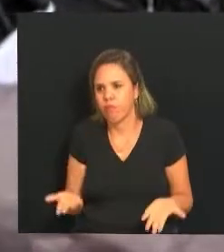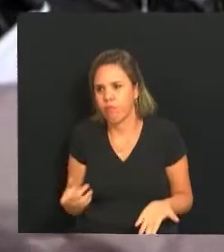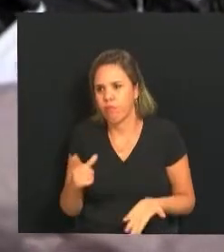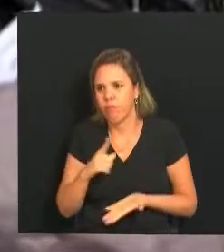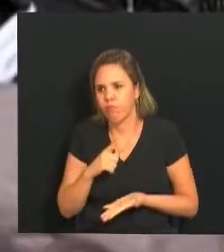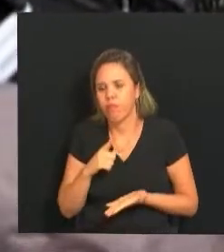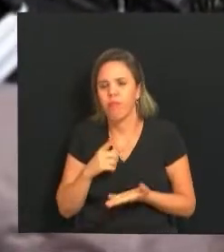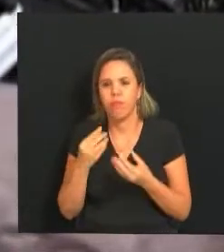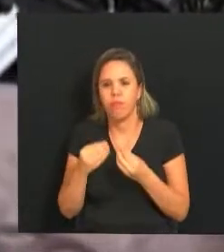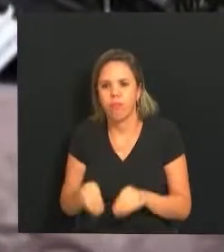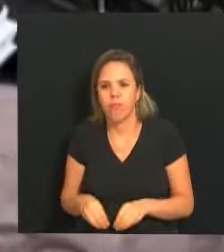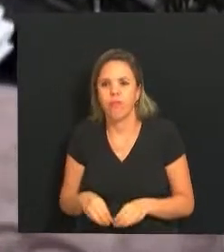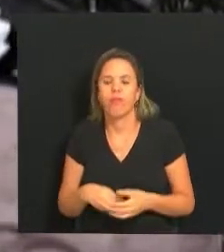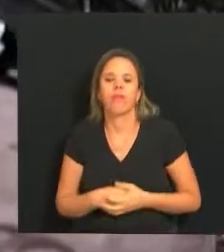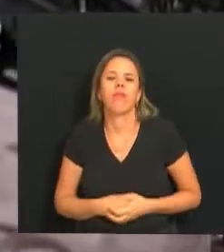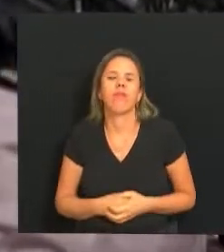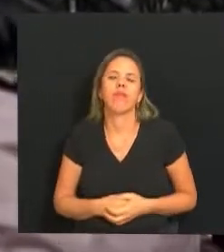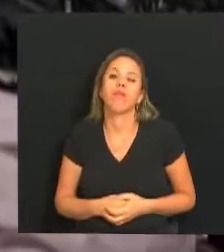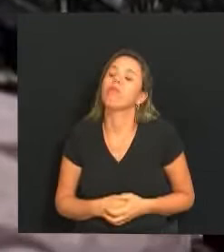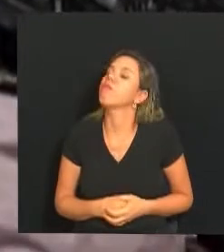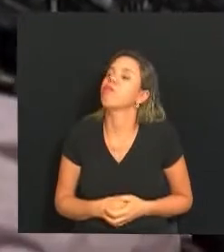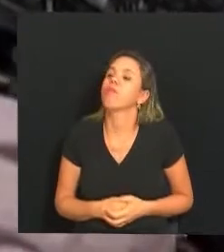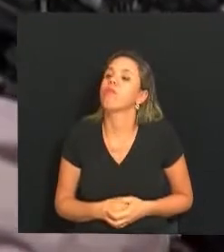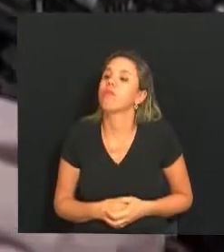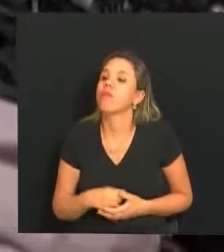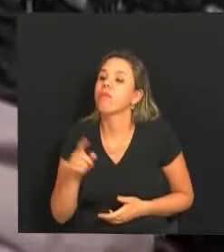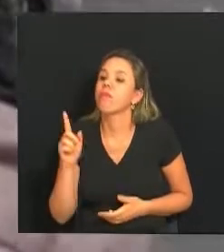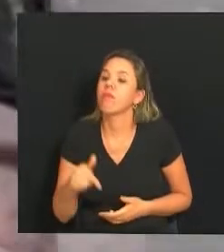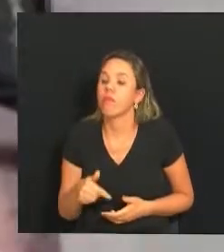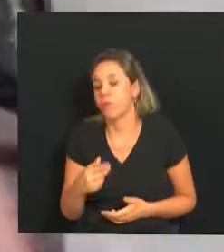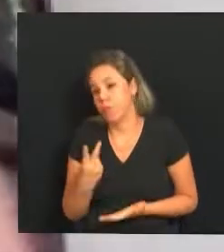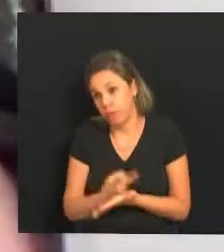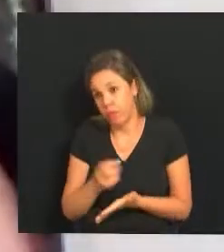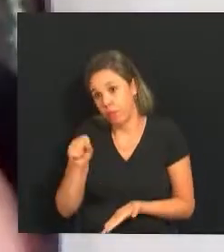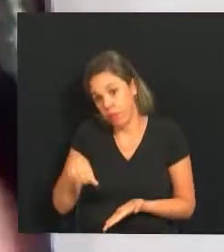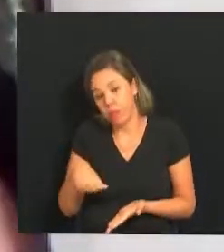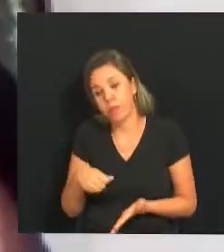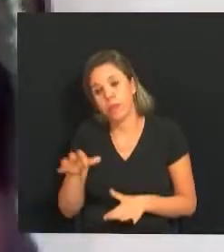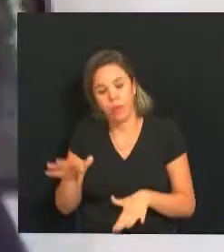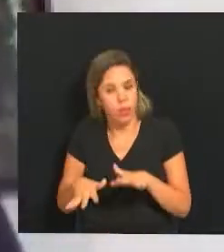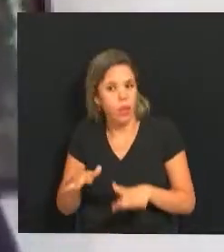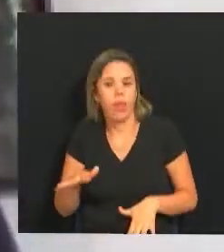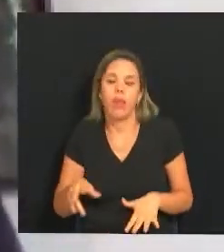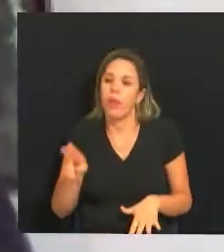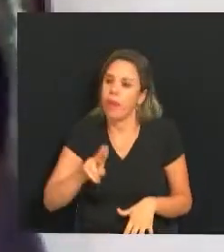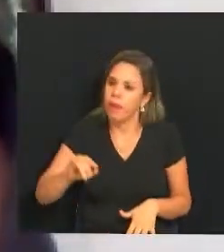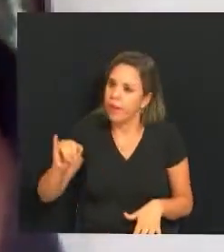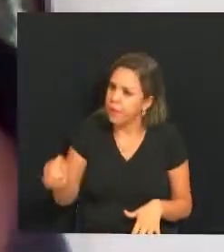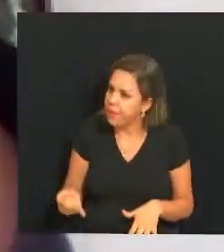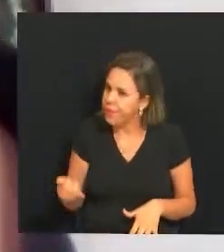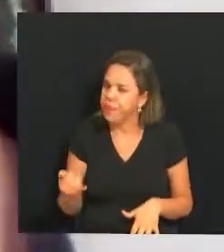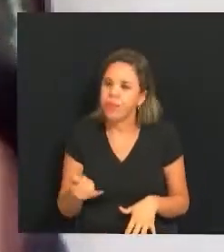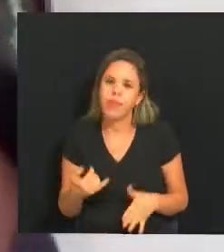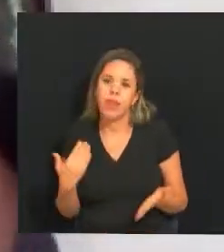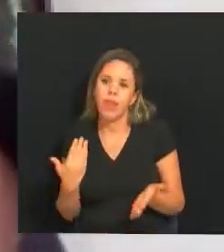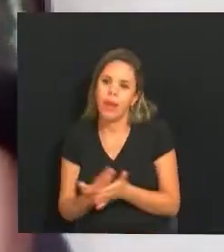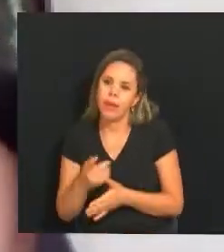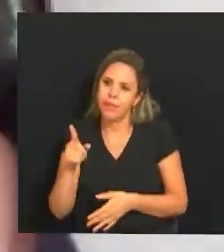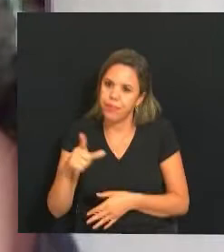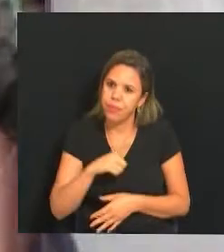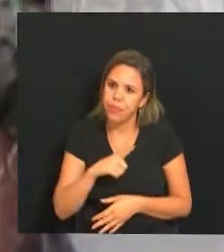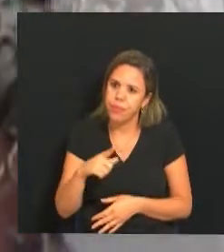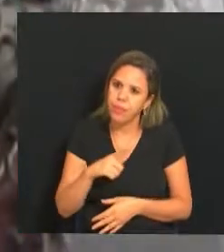o impacto disso, que tem que ser ponderado mesmo, e muitas vezes a utilização, né, até para você ter